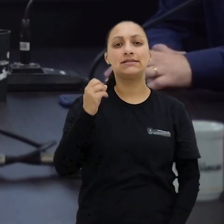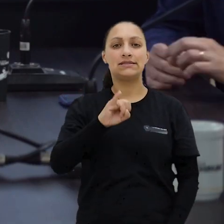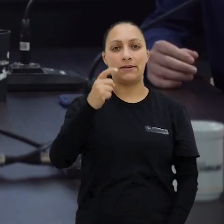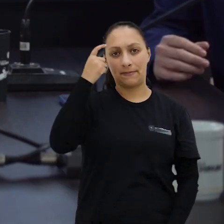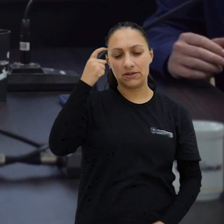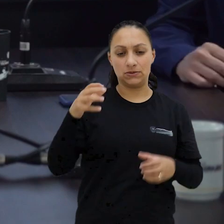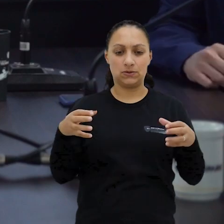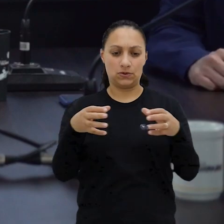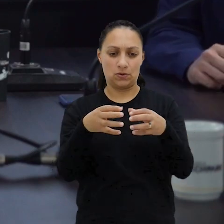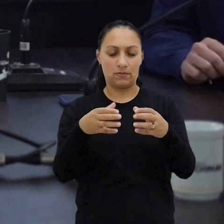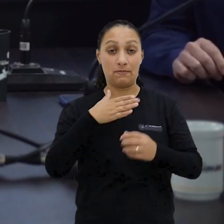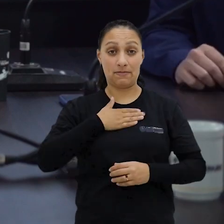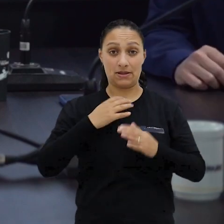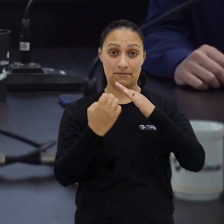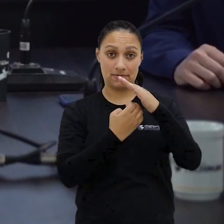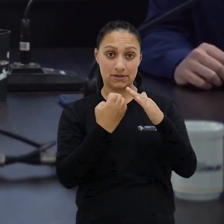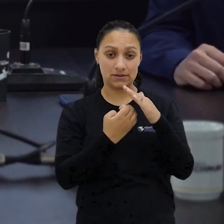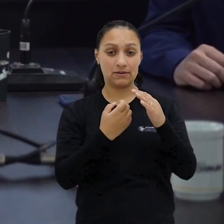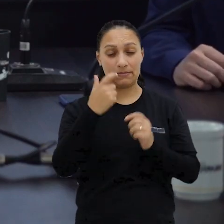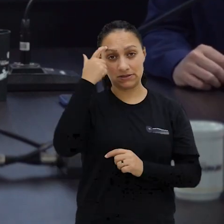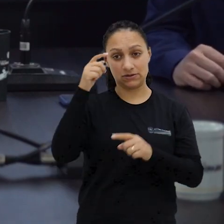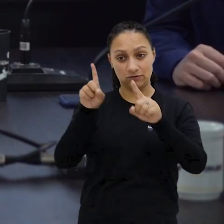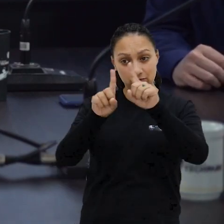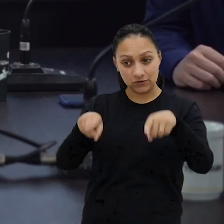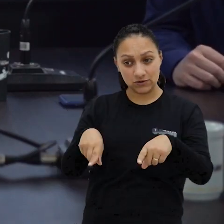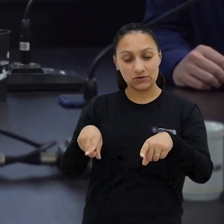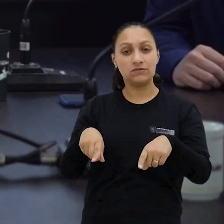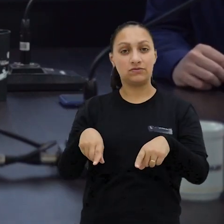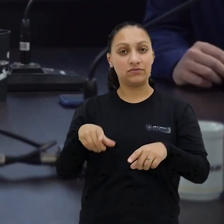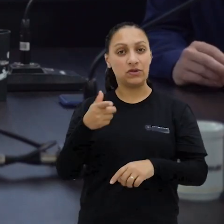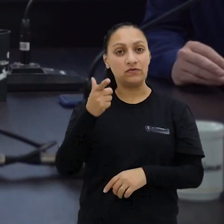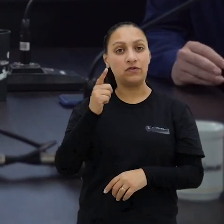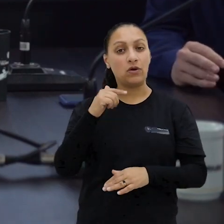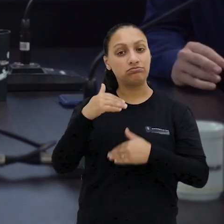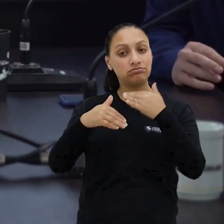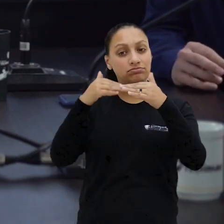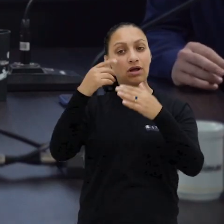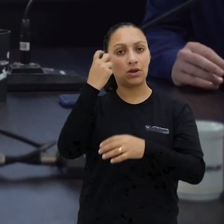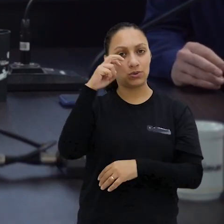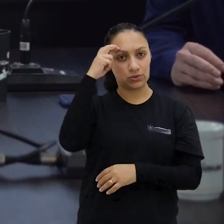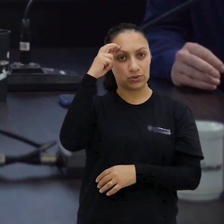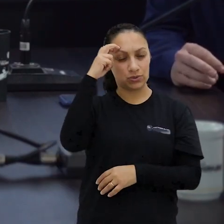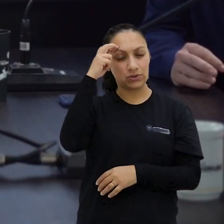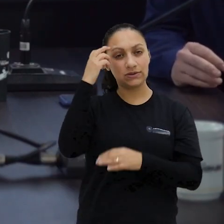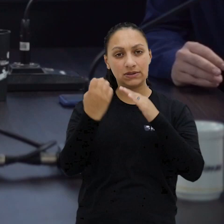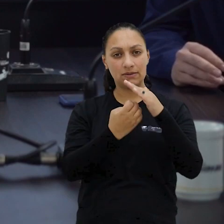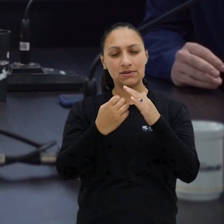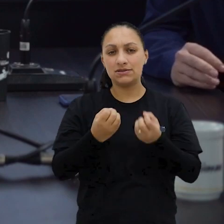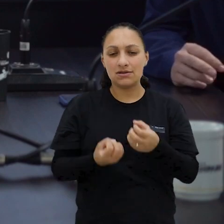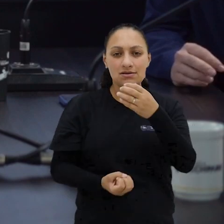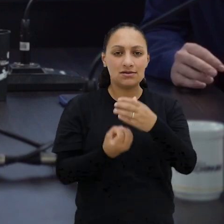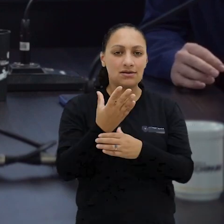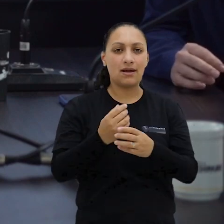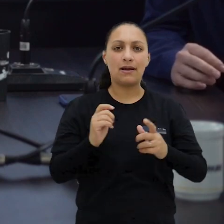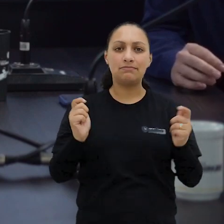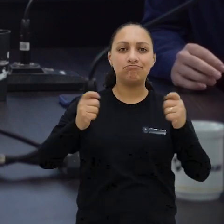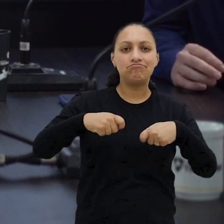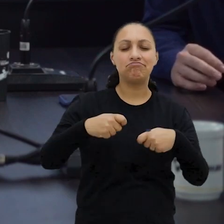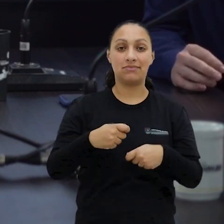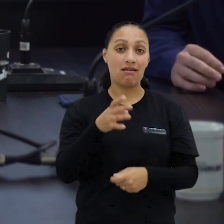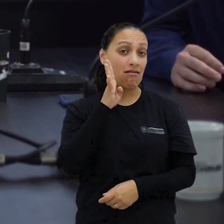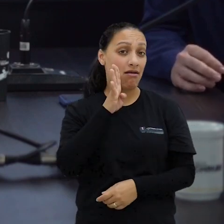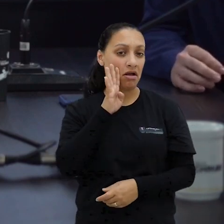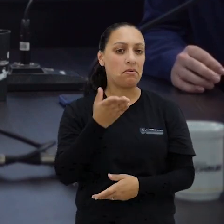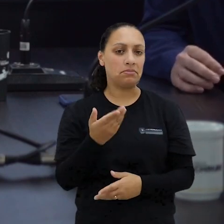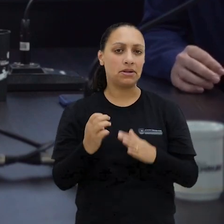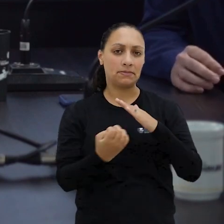eu penso num coletivo, na minha empresa, pensando nos funcionários, eu vou crescer a cultura da empresa e isso vai gerar uma visibilidade legal para a